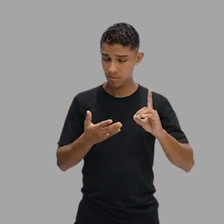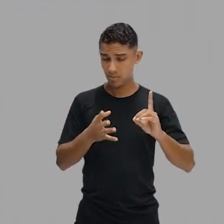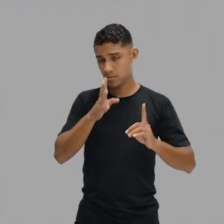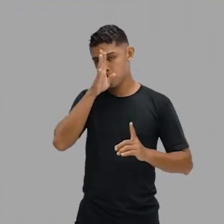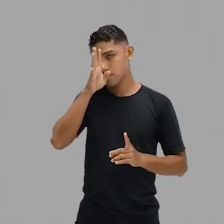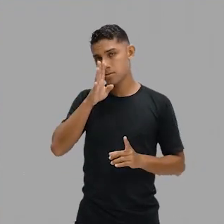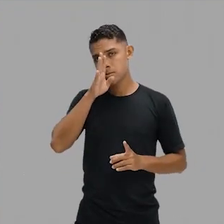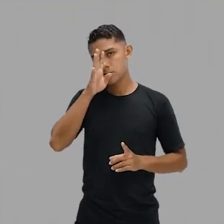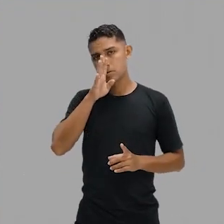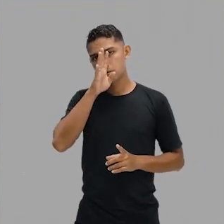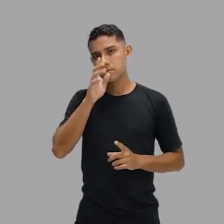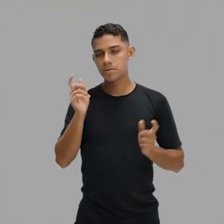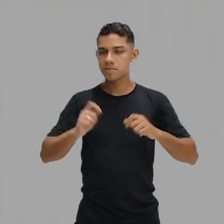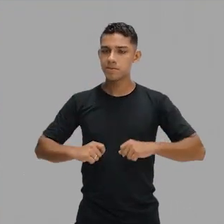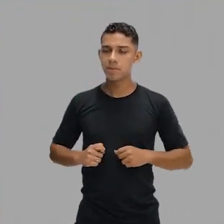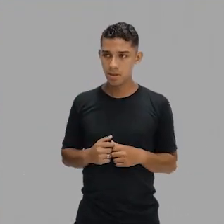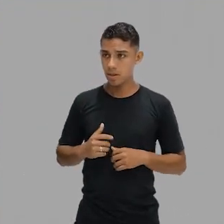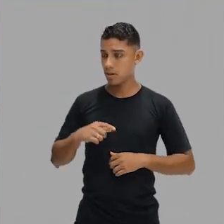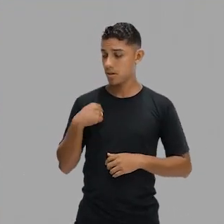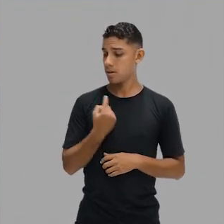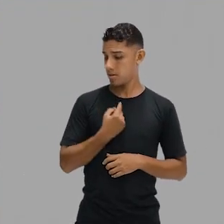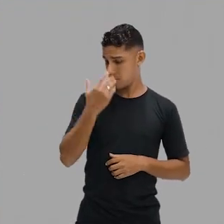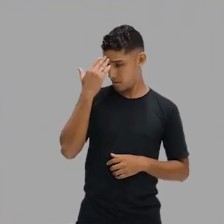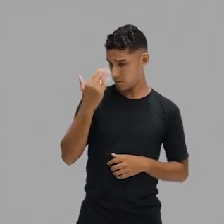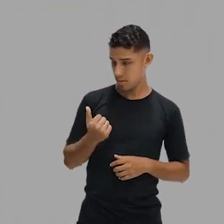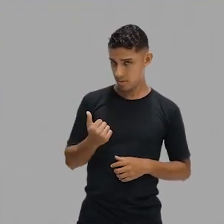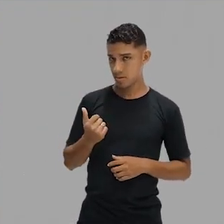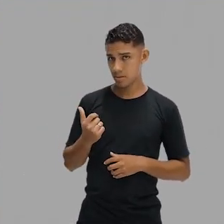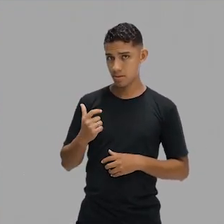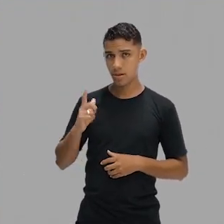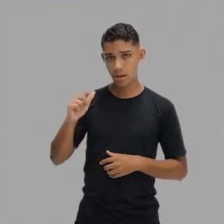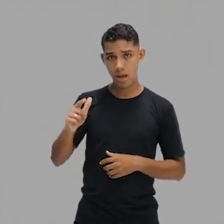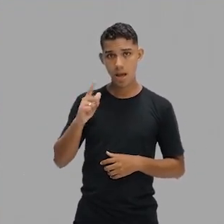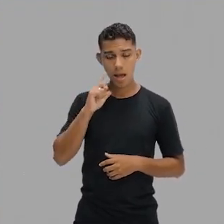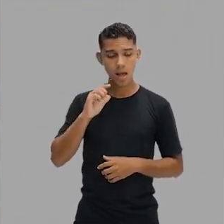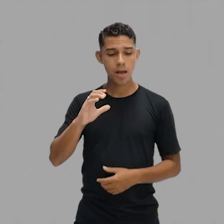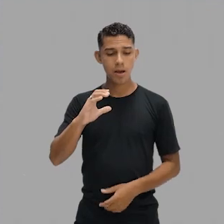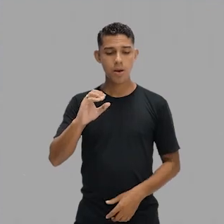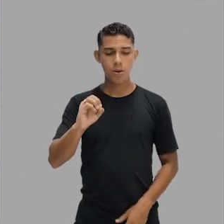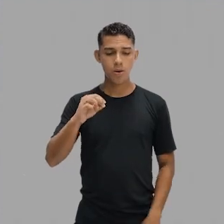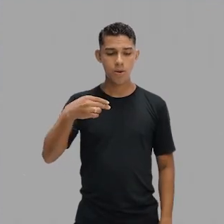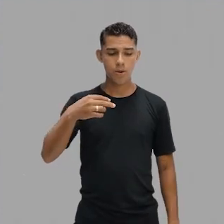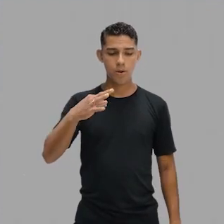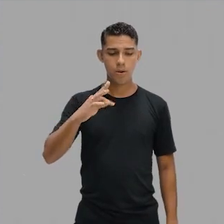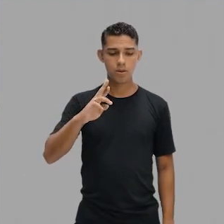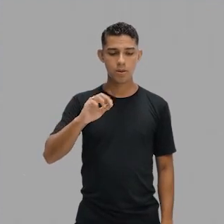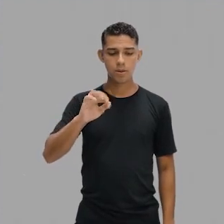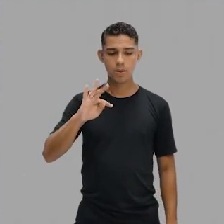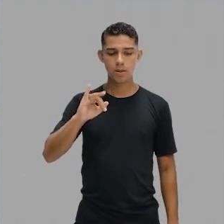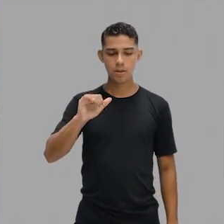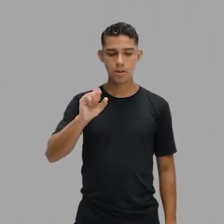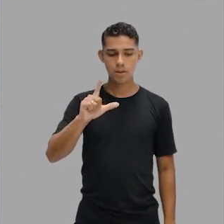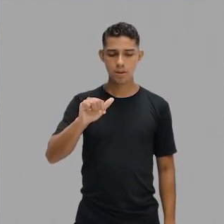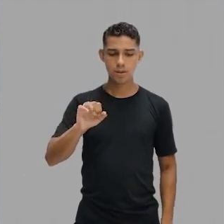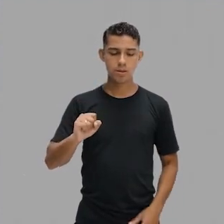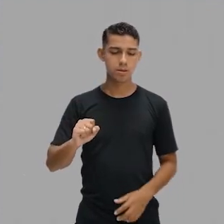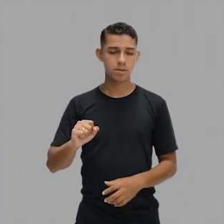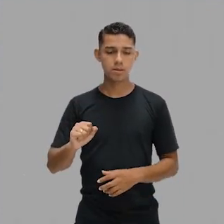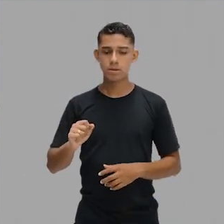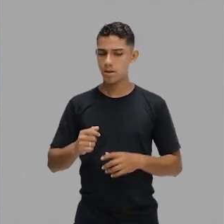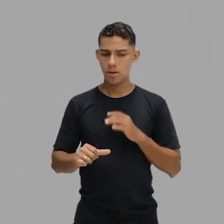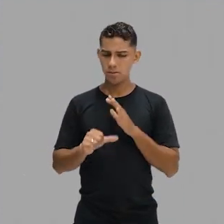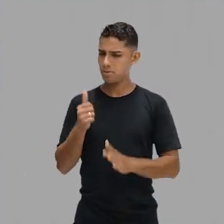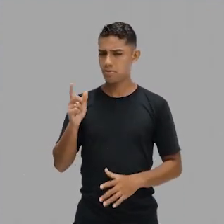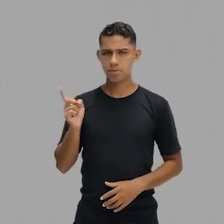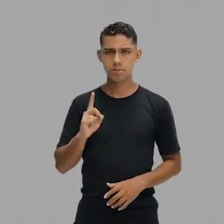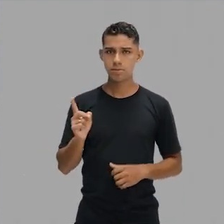muito nesse processo. Nós sabemos que ele é um contratualista, mas ele não é o primeiro, certo? E a obra que está sendo